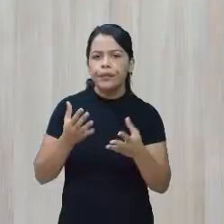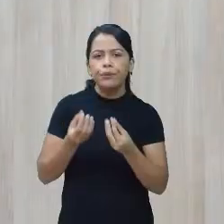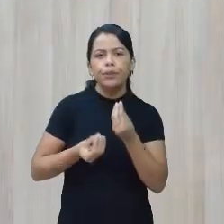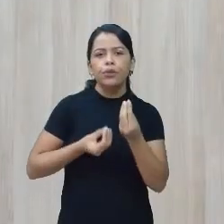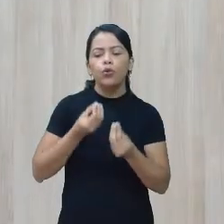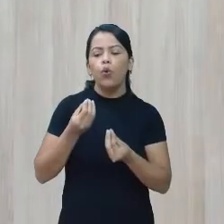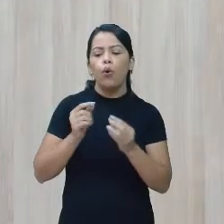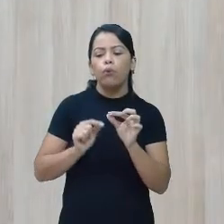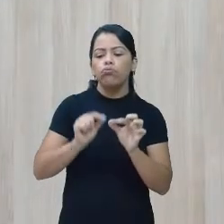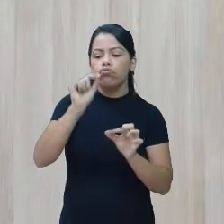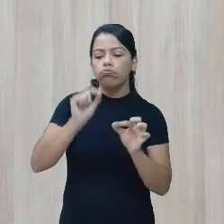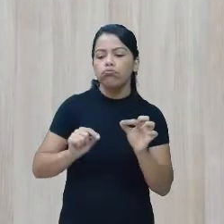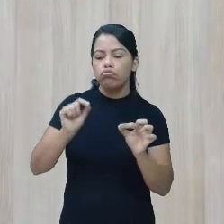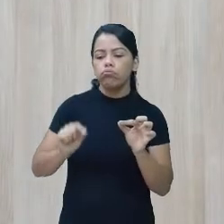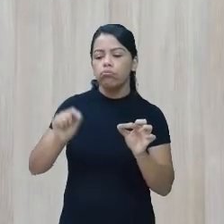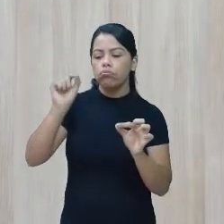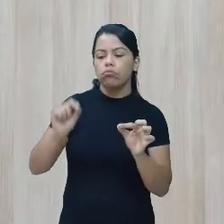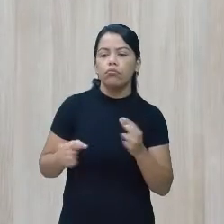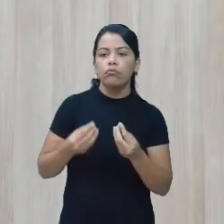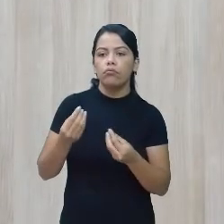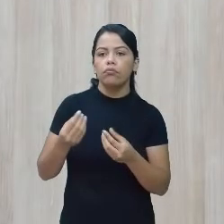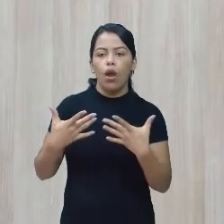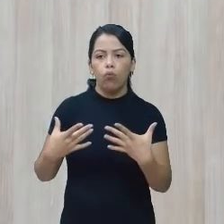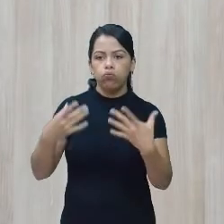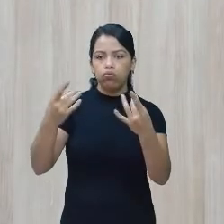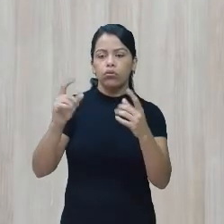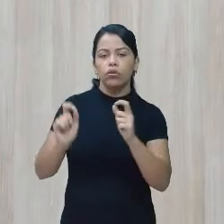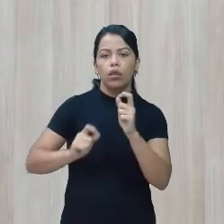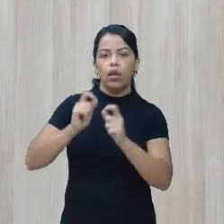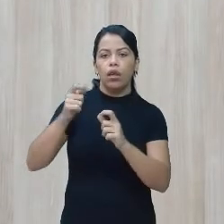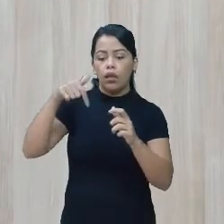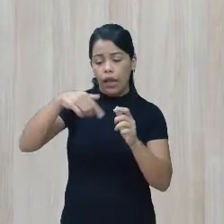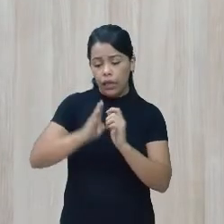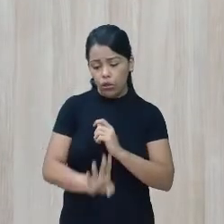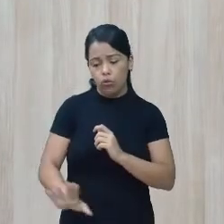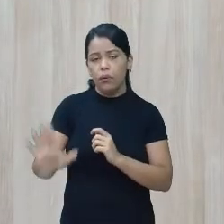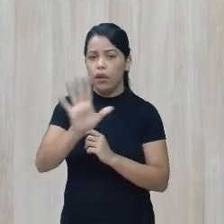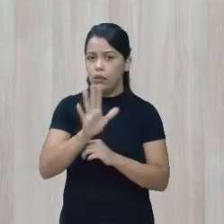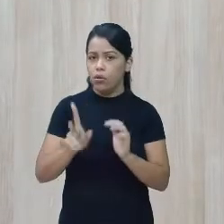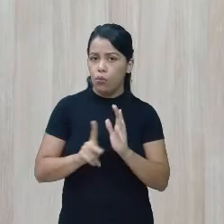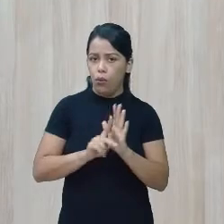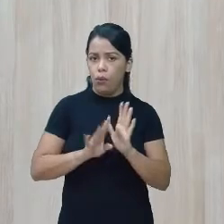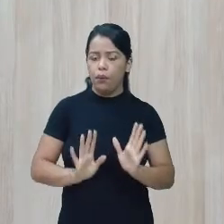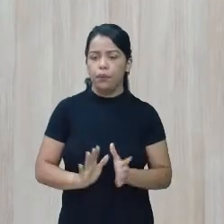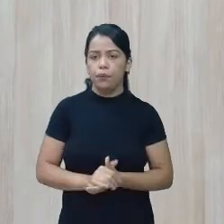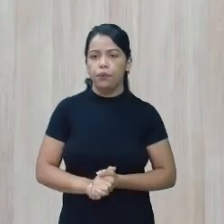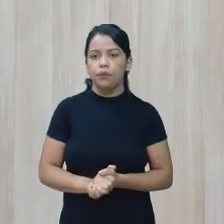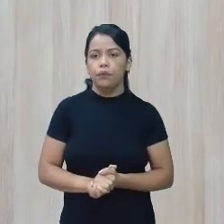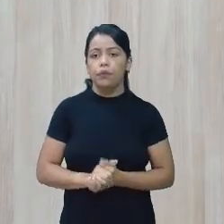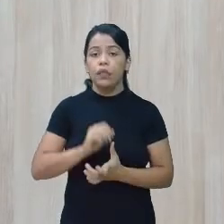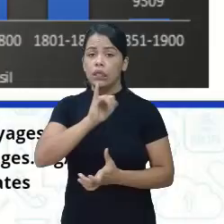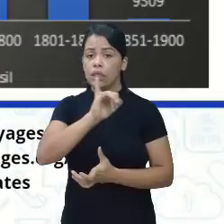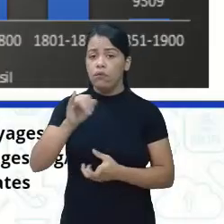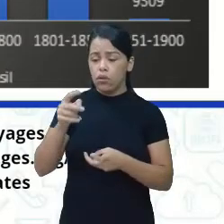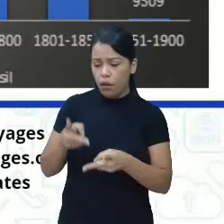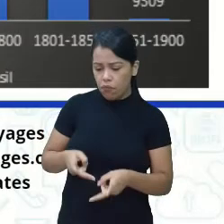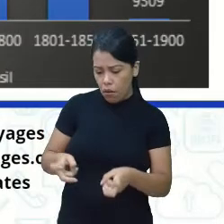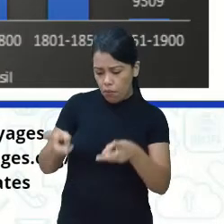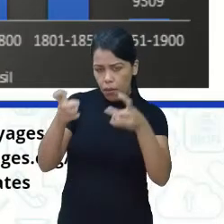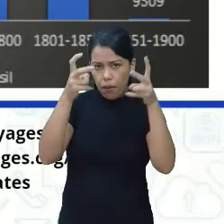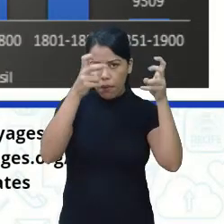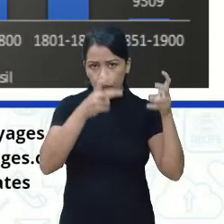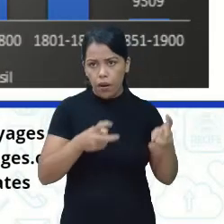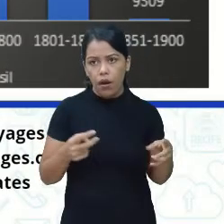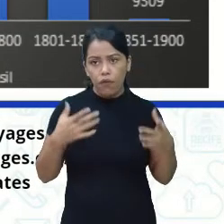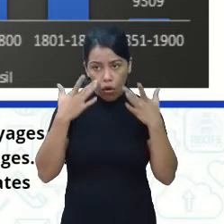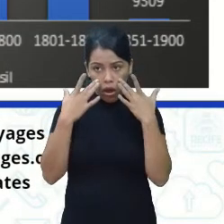escravizadas eu destaquei aqui os dados para o Brasil, especialmente. Então, se vocês analisarem esses dados, vou chamar